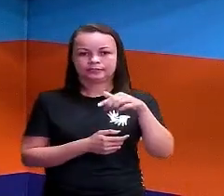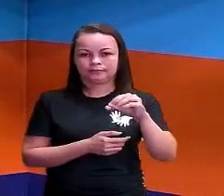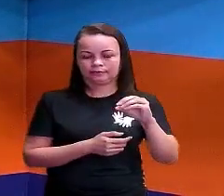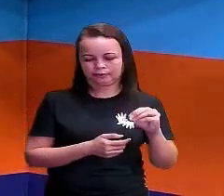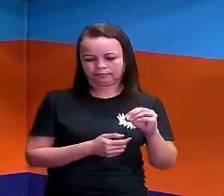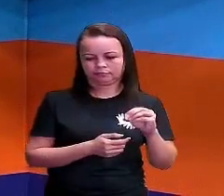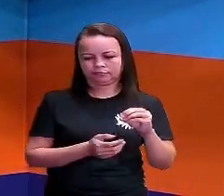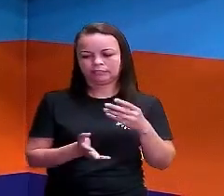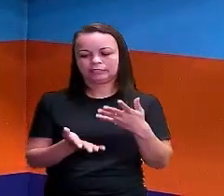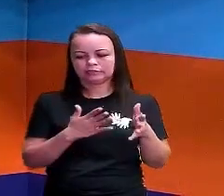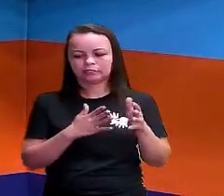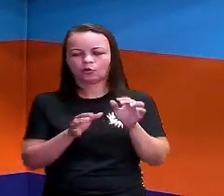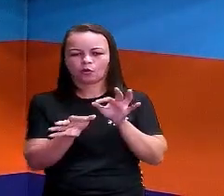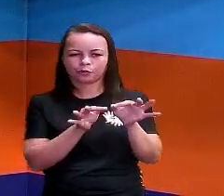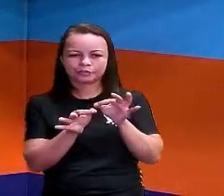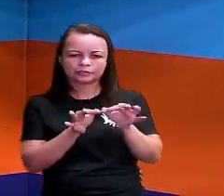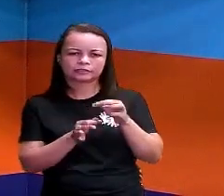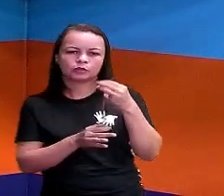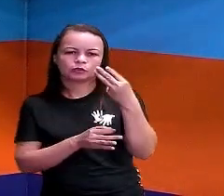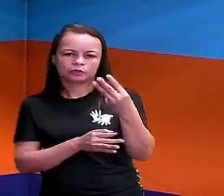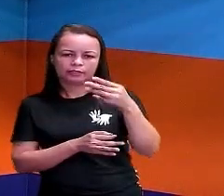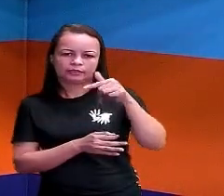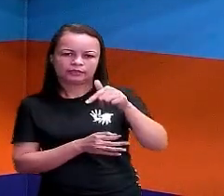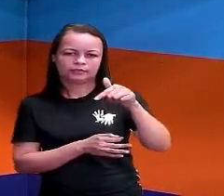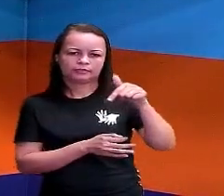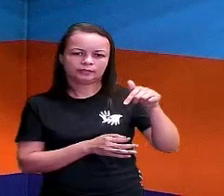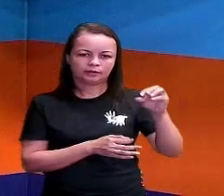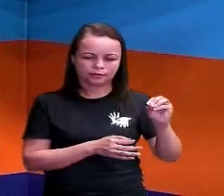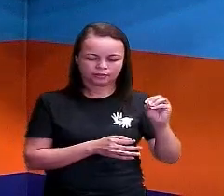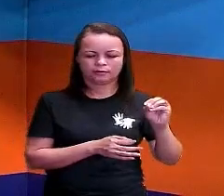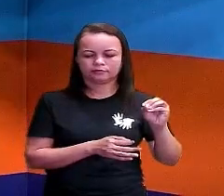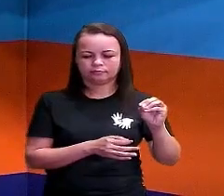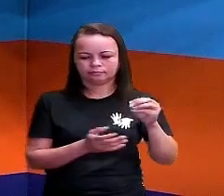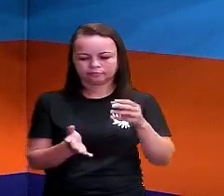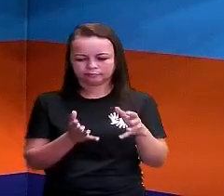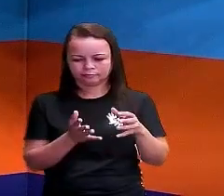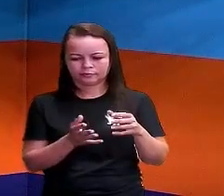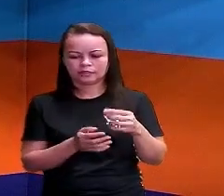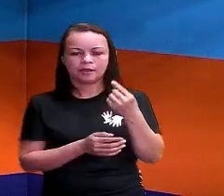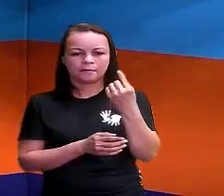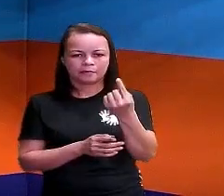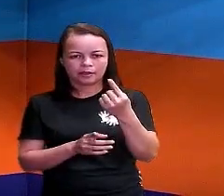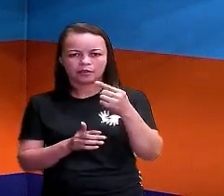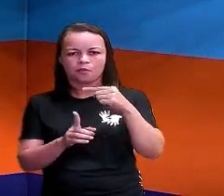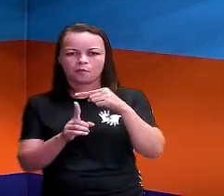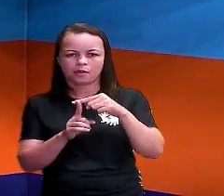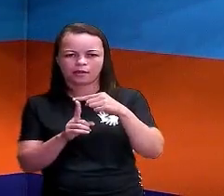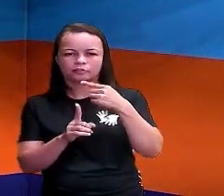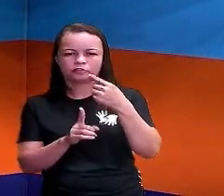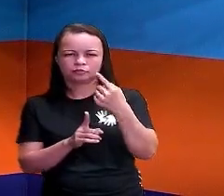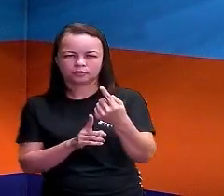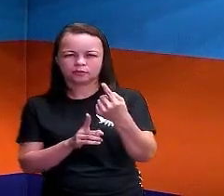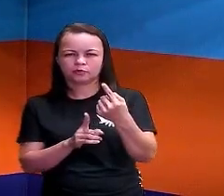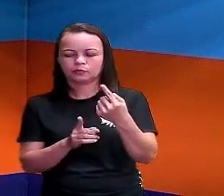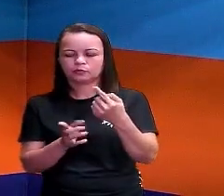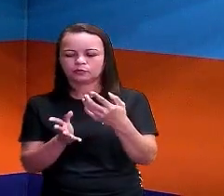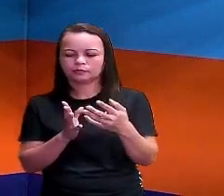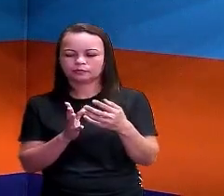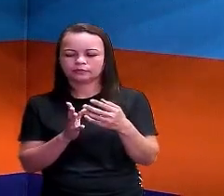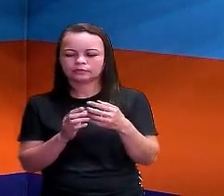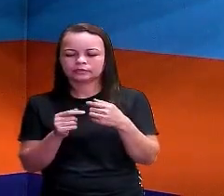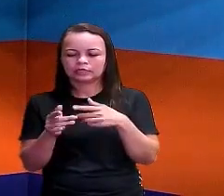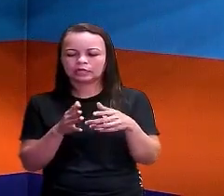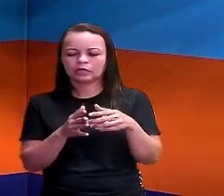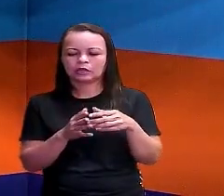você pode fazer aí as formas de cálculo mental, como eu fiz agora. 1.000 mais 1.000. Opa, eu posso pegar 900